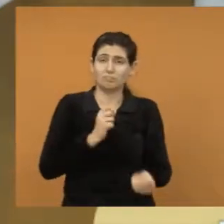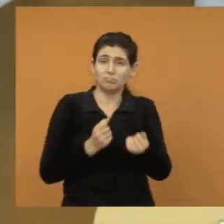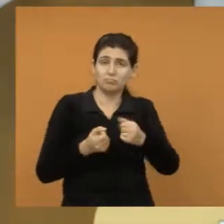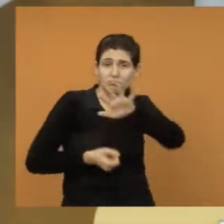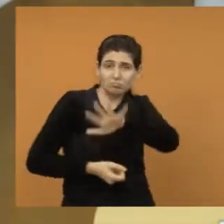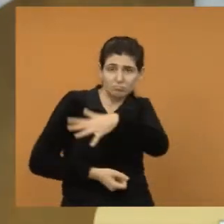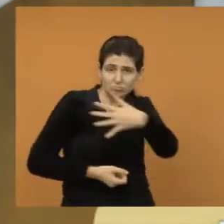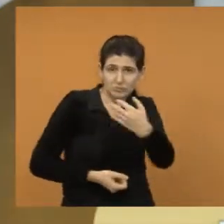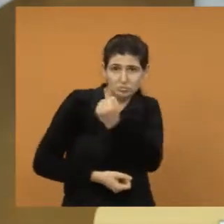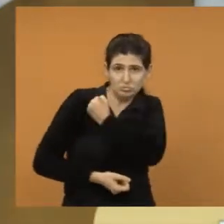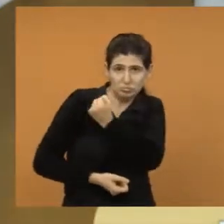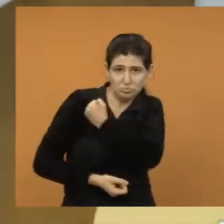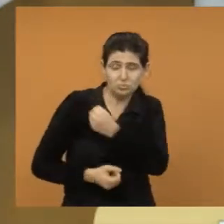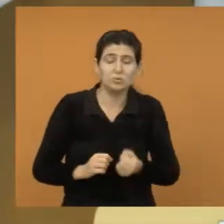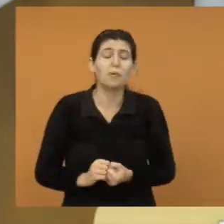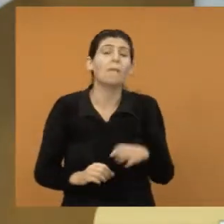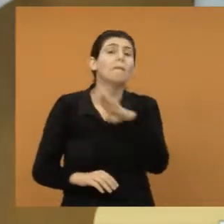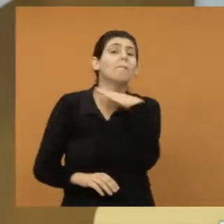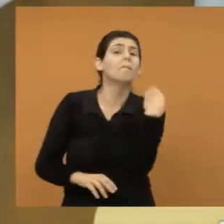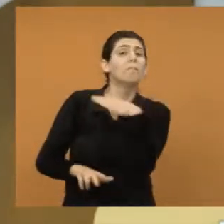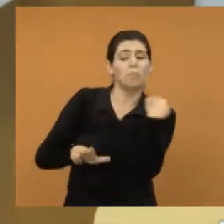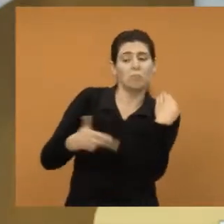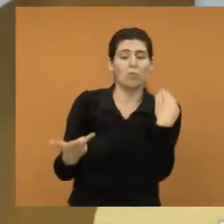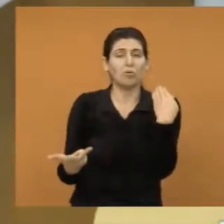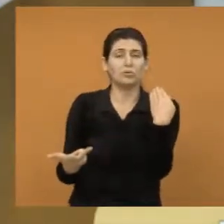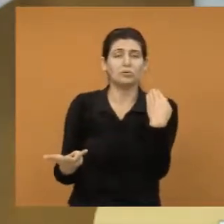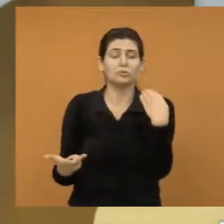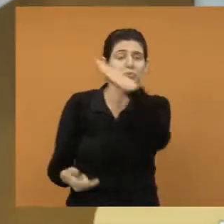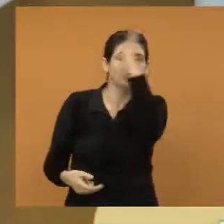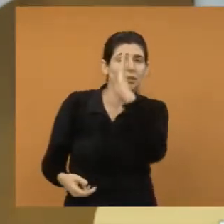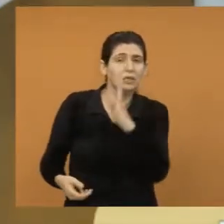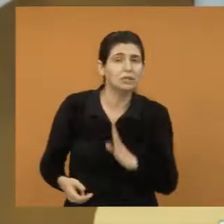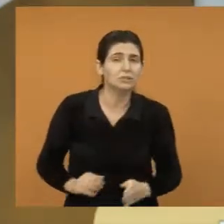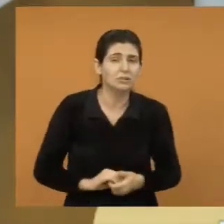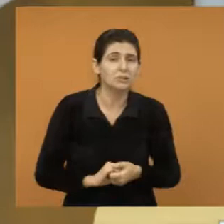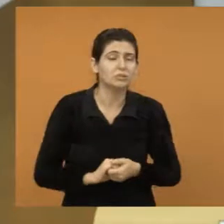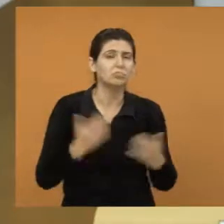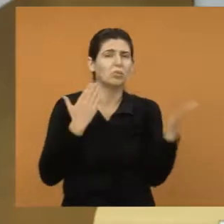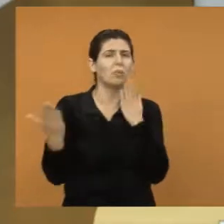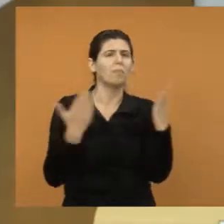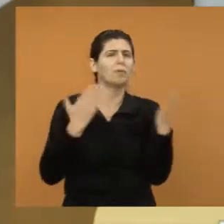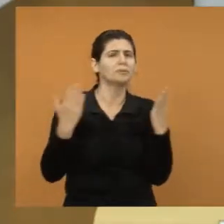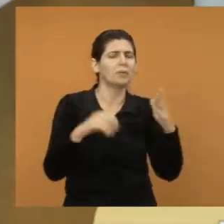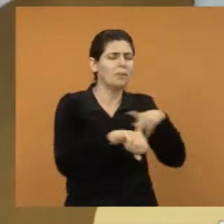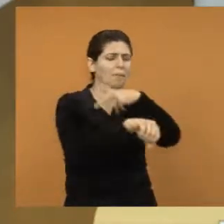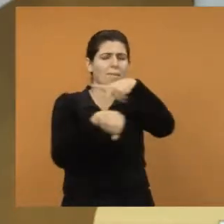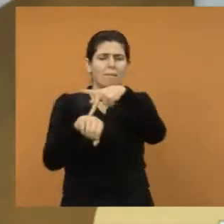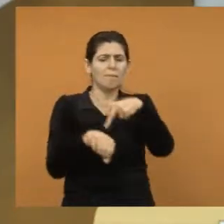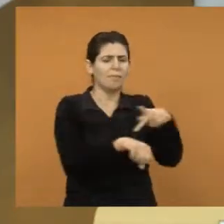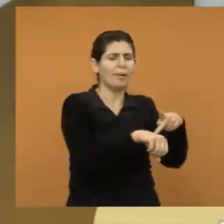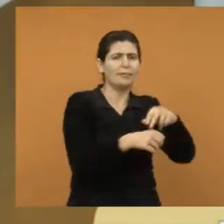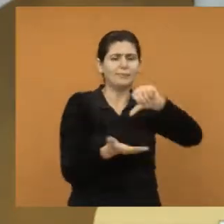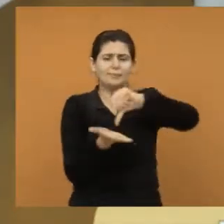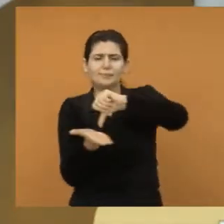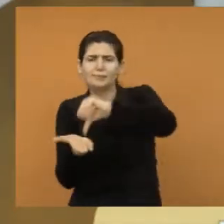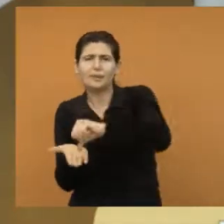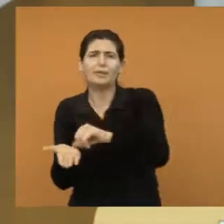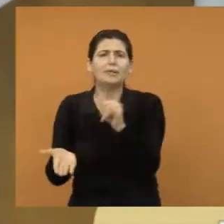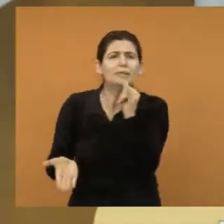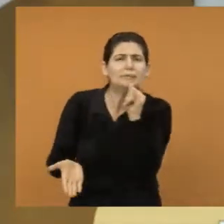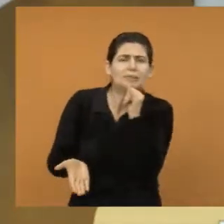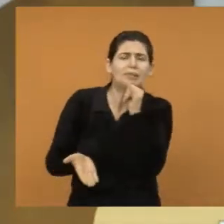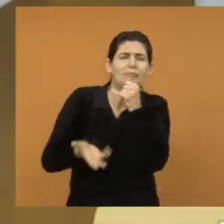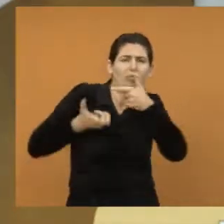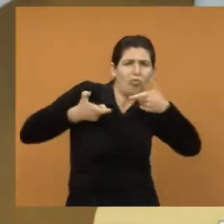demonstram que as mortes no Brasil ultrapassam países que estão em guerra. Para que a gente tenha uma